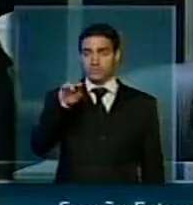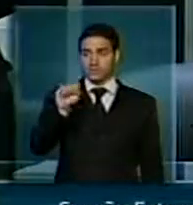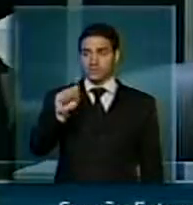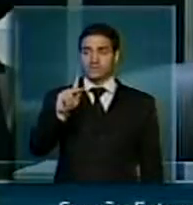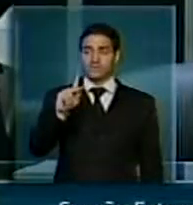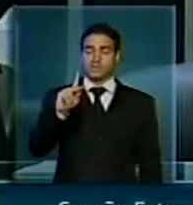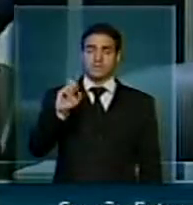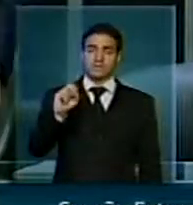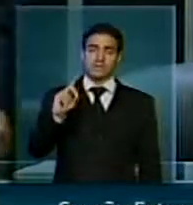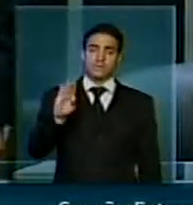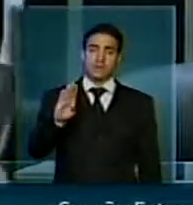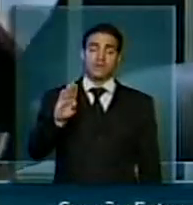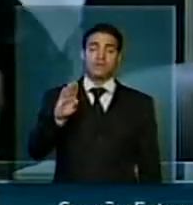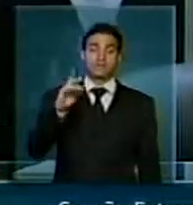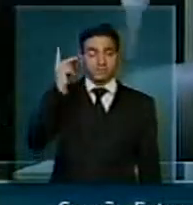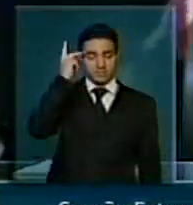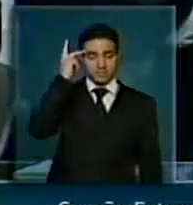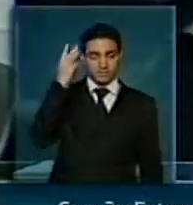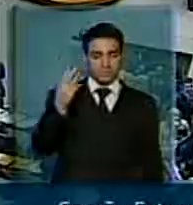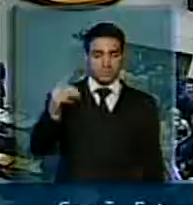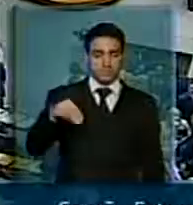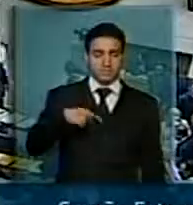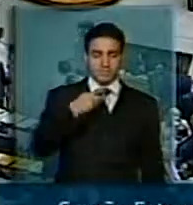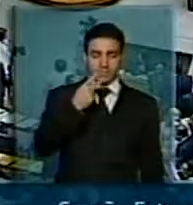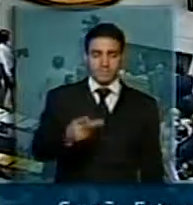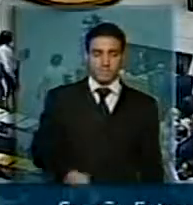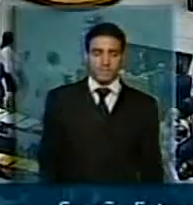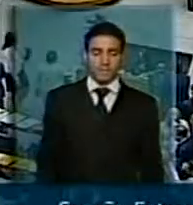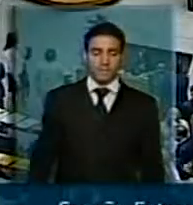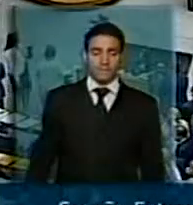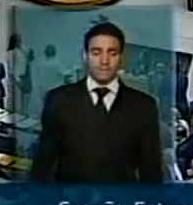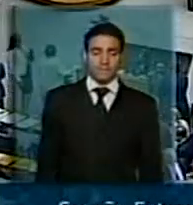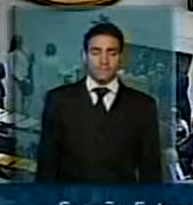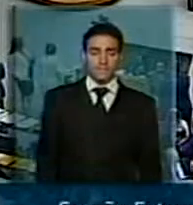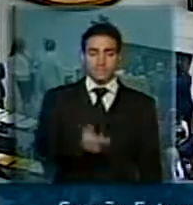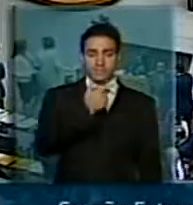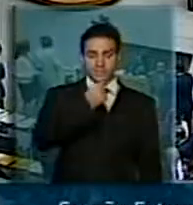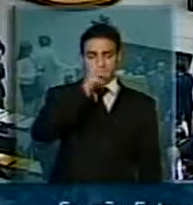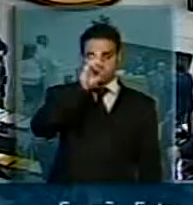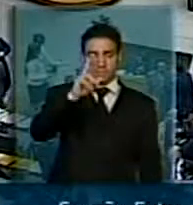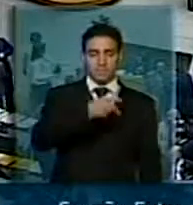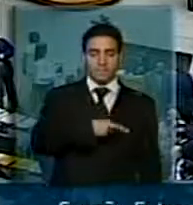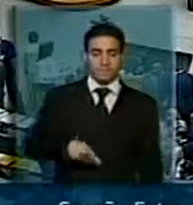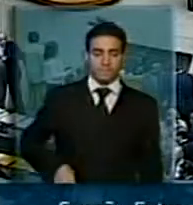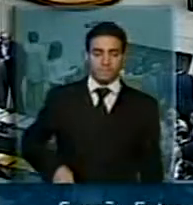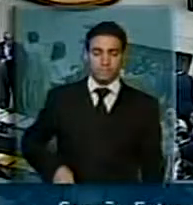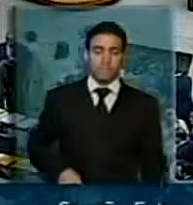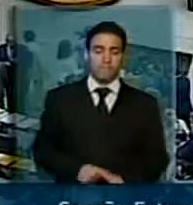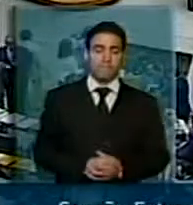PCdoB São Paulo, 3 minutos. Senhor presidente,